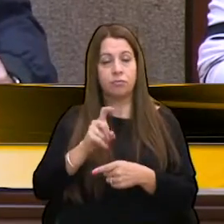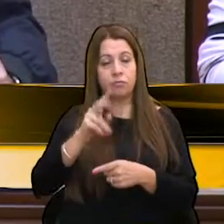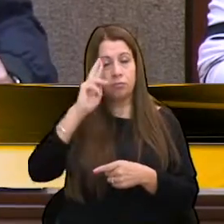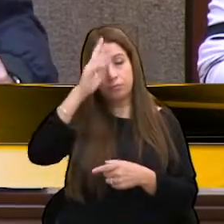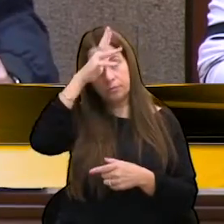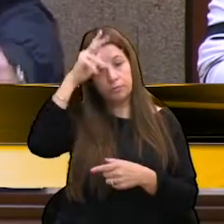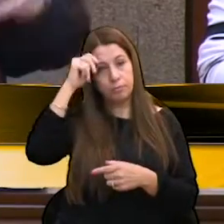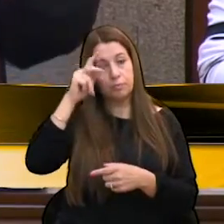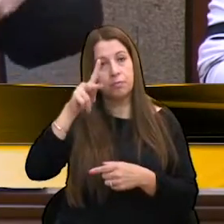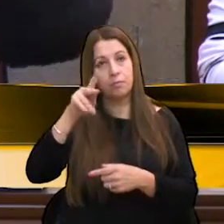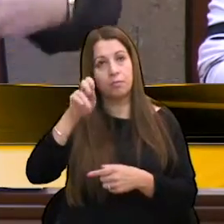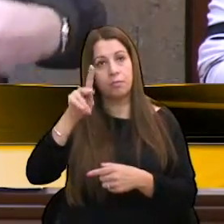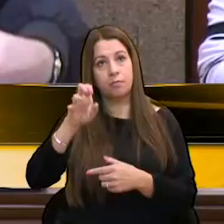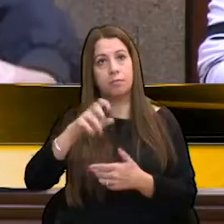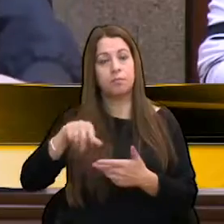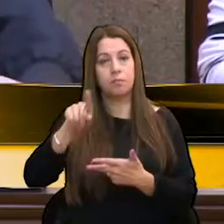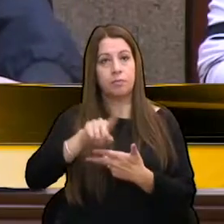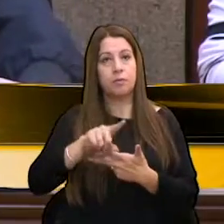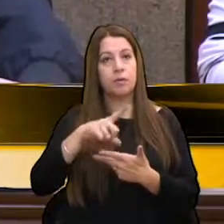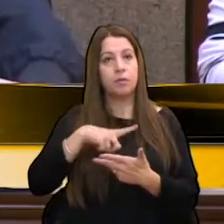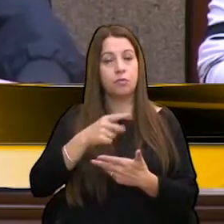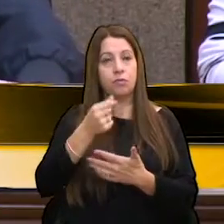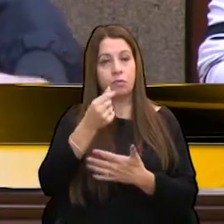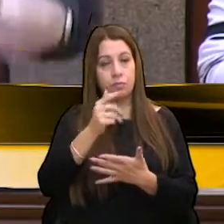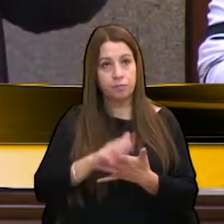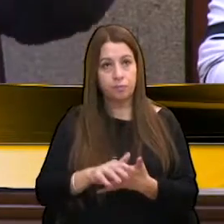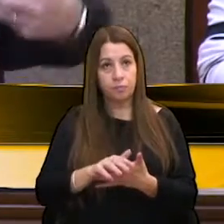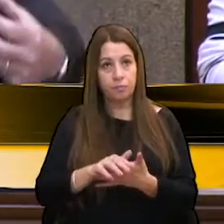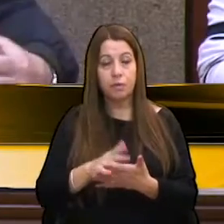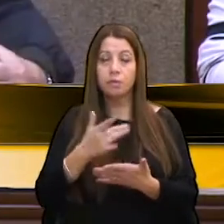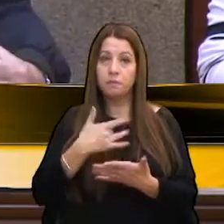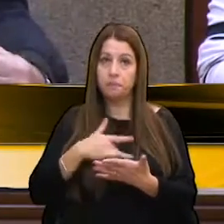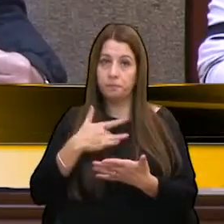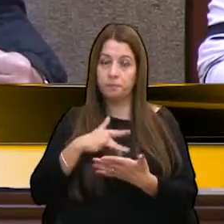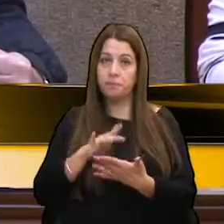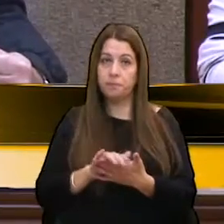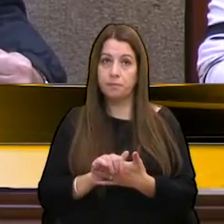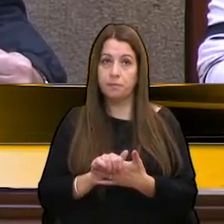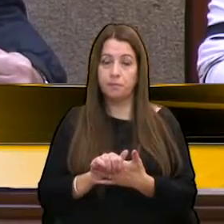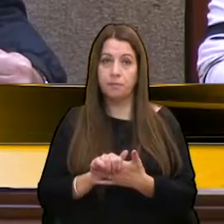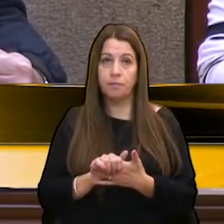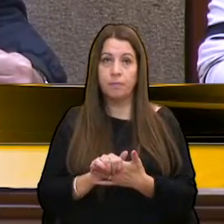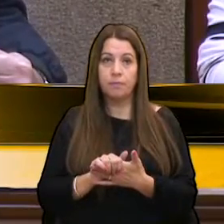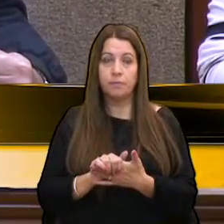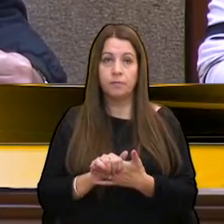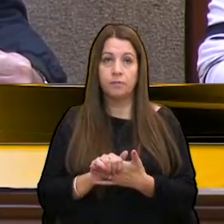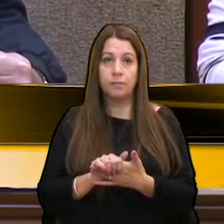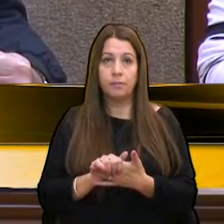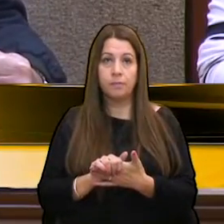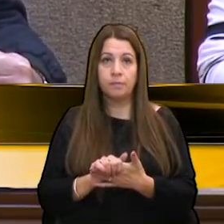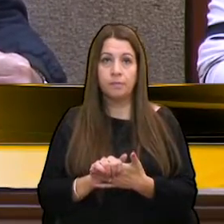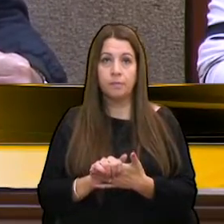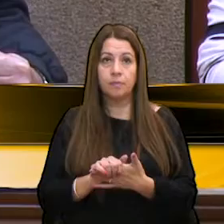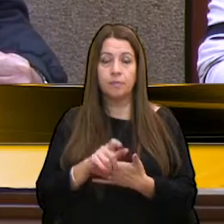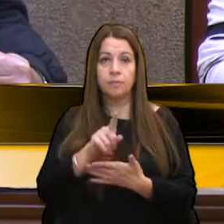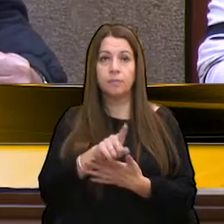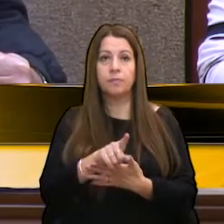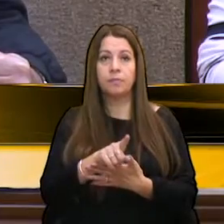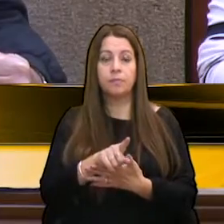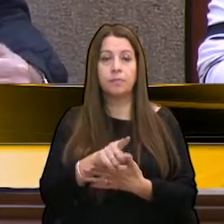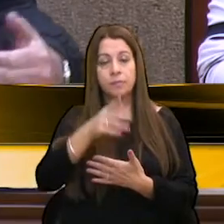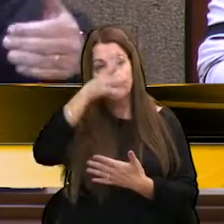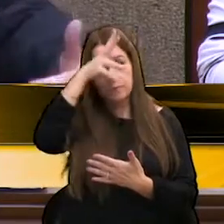Pepe Vargas, e nós tínhamos esse dinheiro, infelizmente, vereador Tuigo, infelizmente,